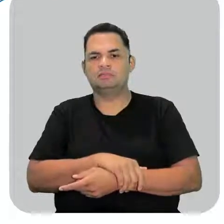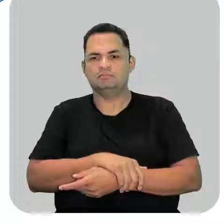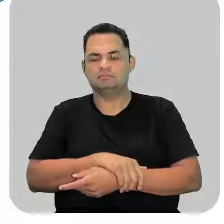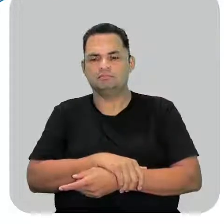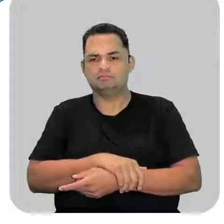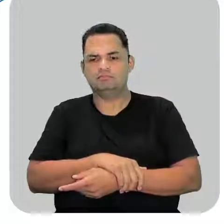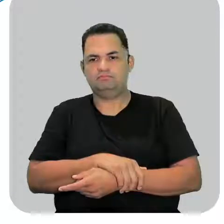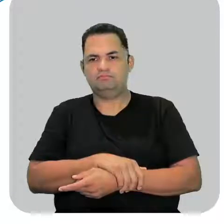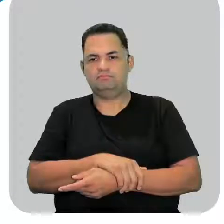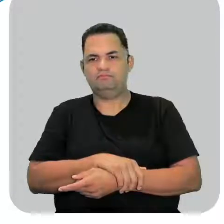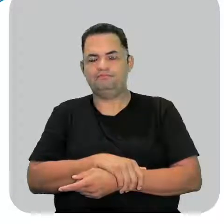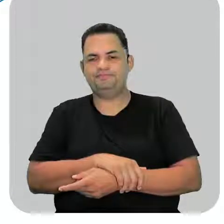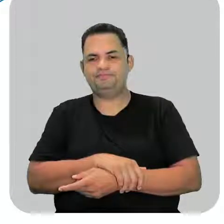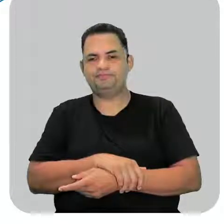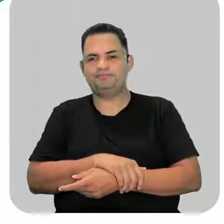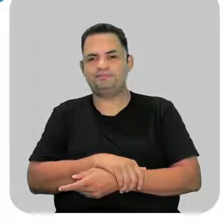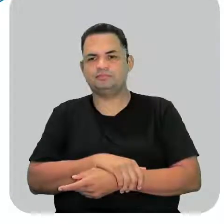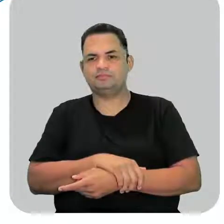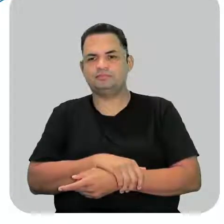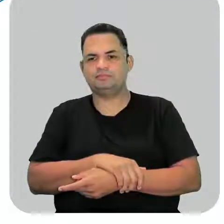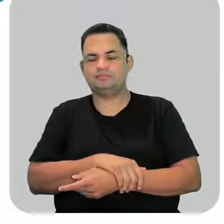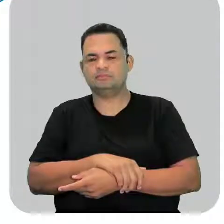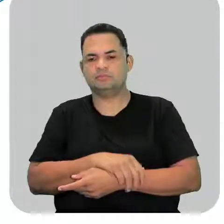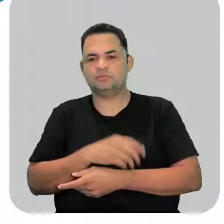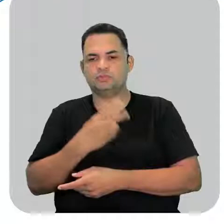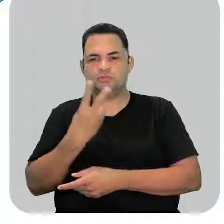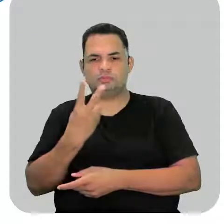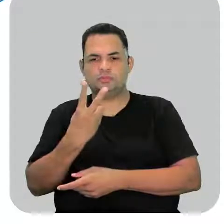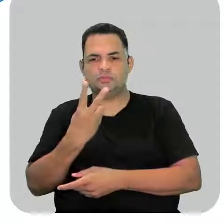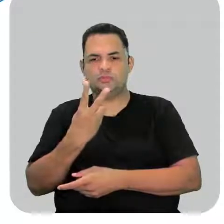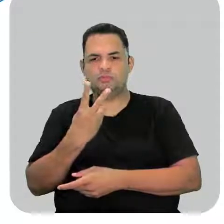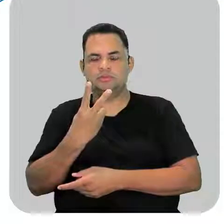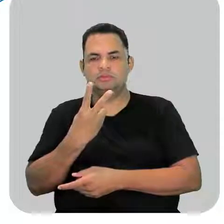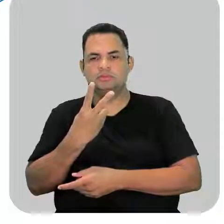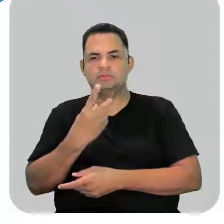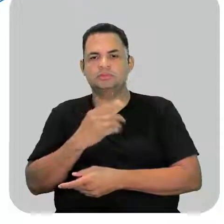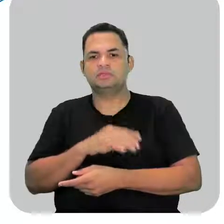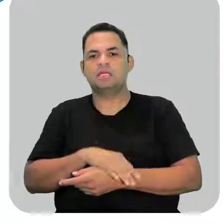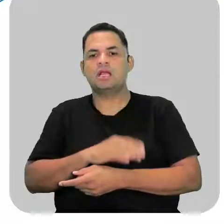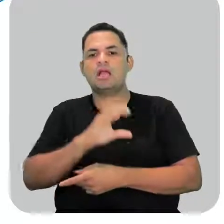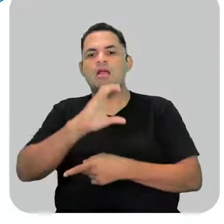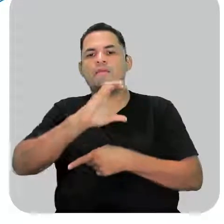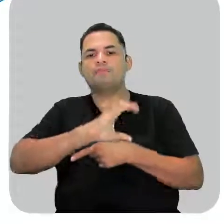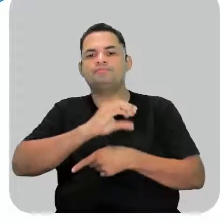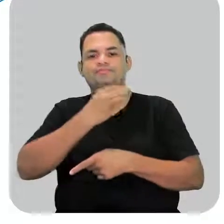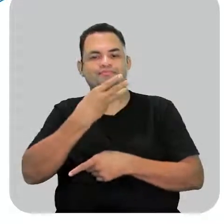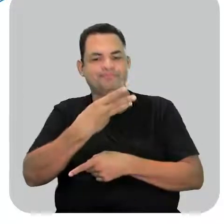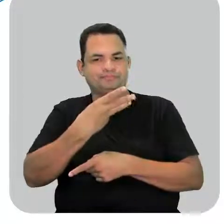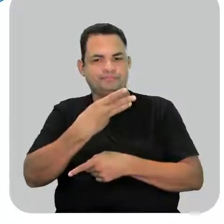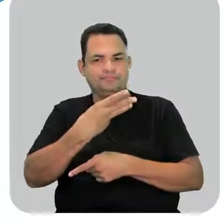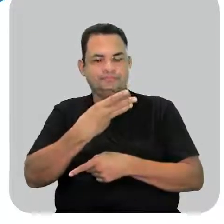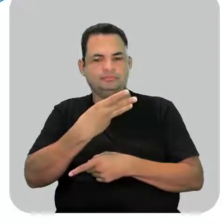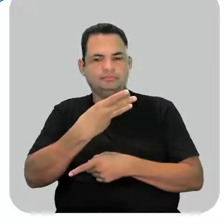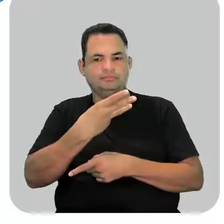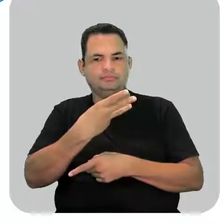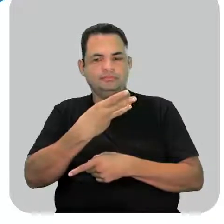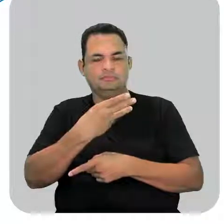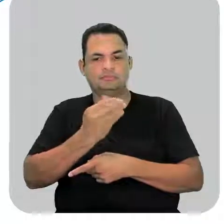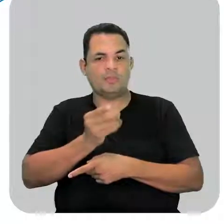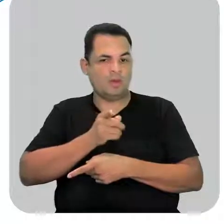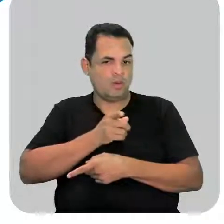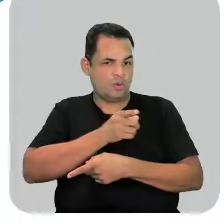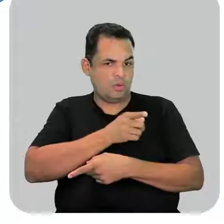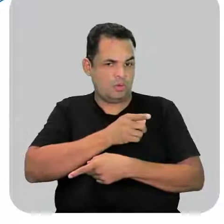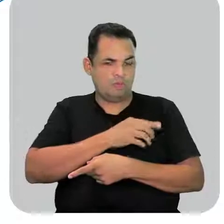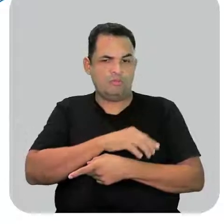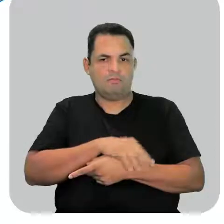2, né? E aí ele fica com 4. Carbono número 3, ele já tem uma ligação aqui na frente e uma aqui para